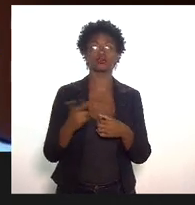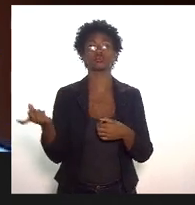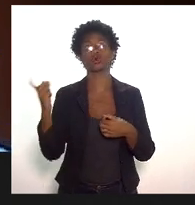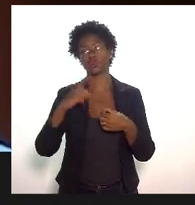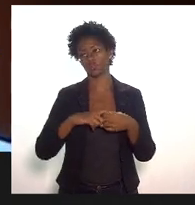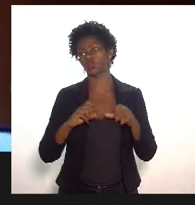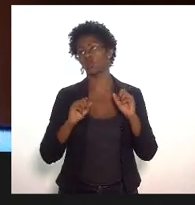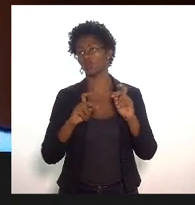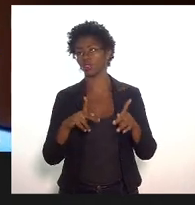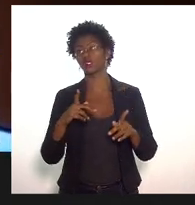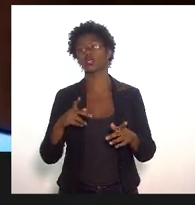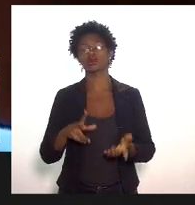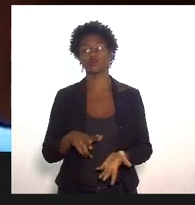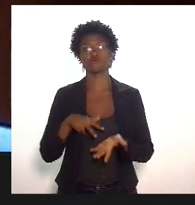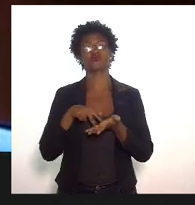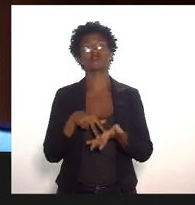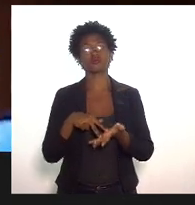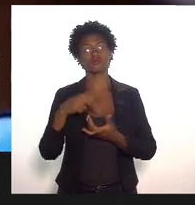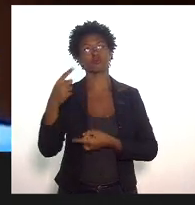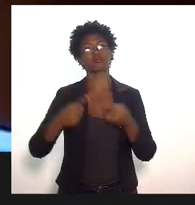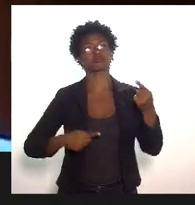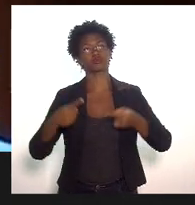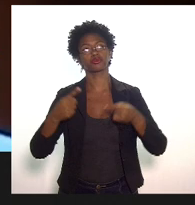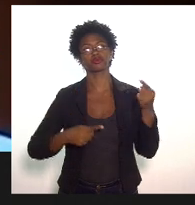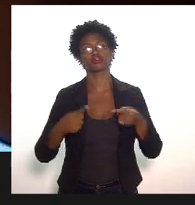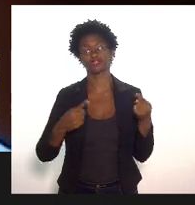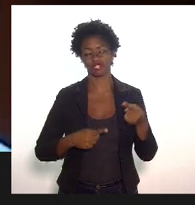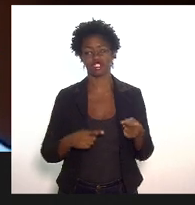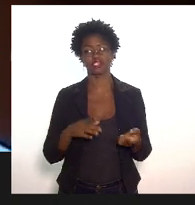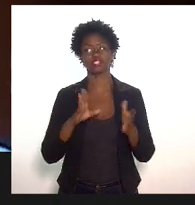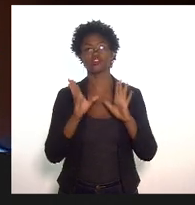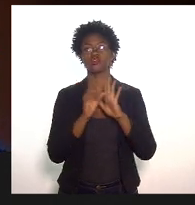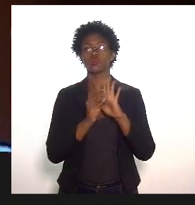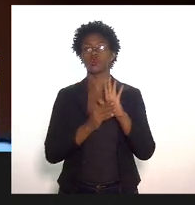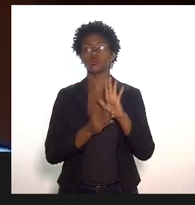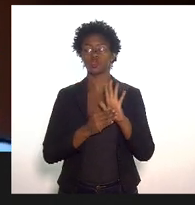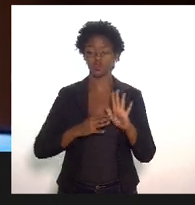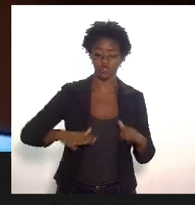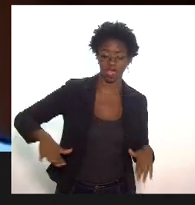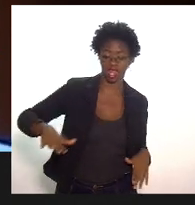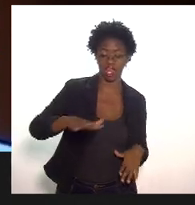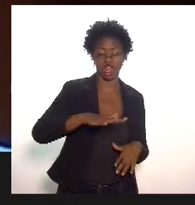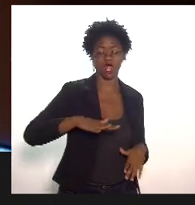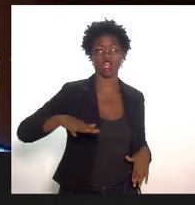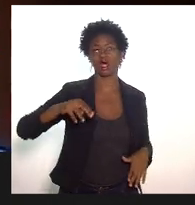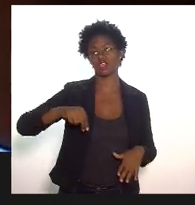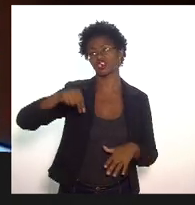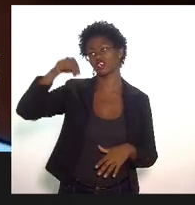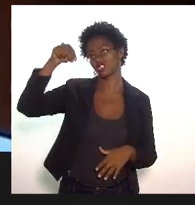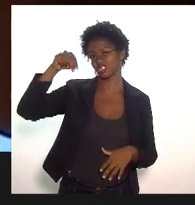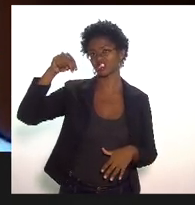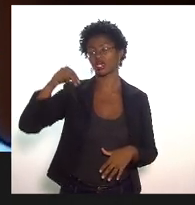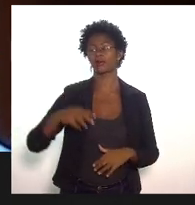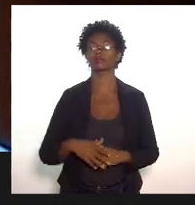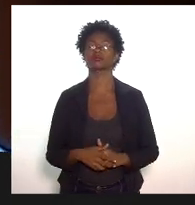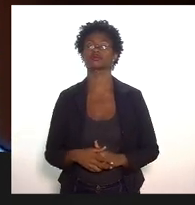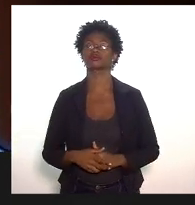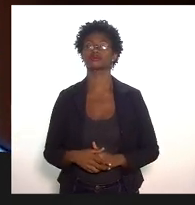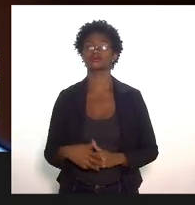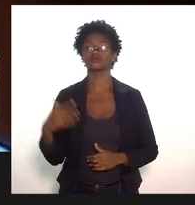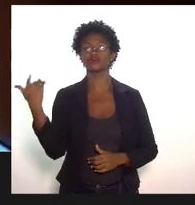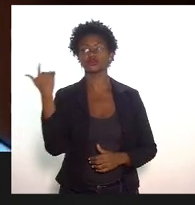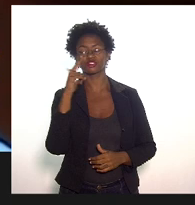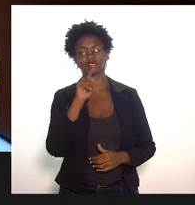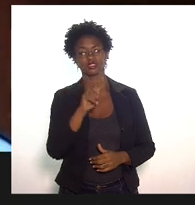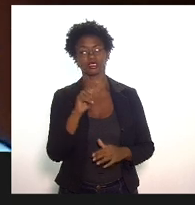uma política conhecida como de conteúdo local, conteúdo nacional, que no seu auge chegou a canalizar, deputada